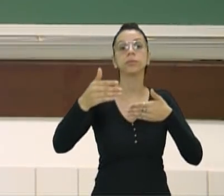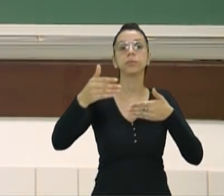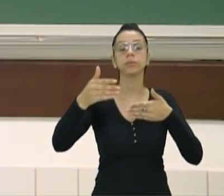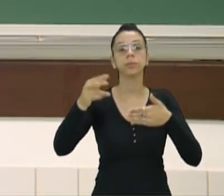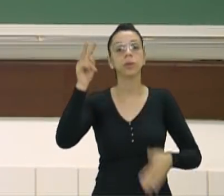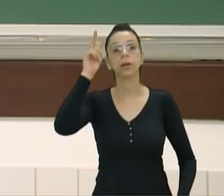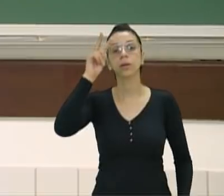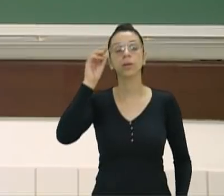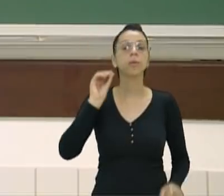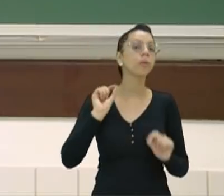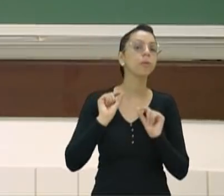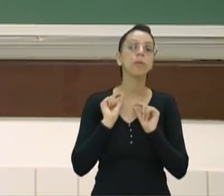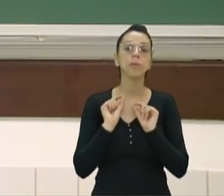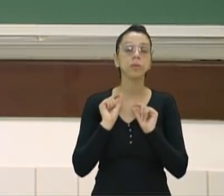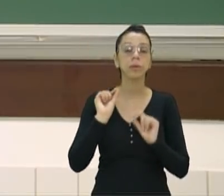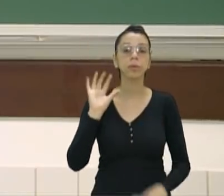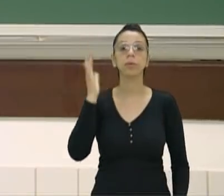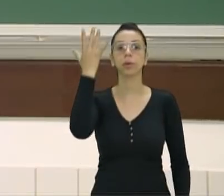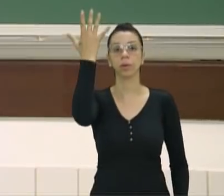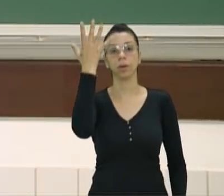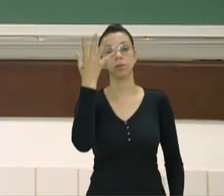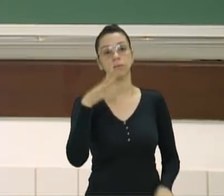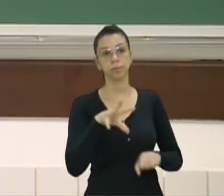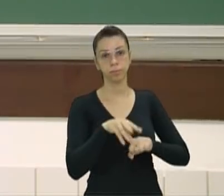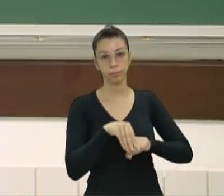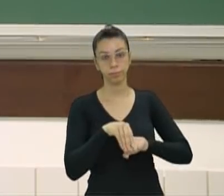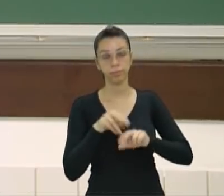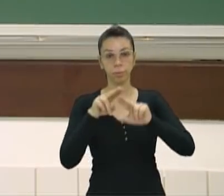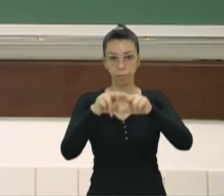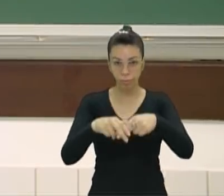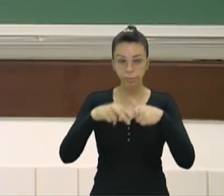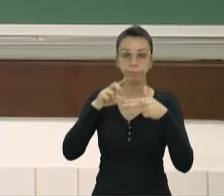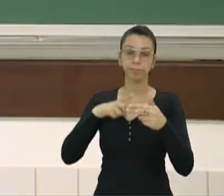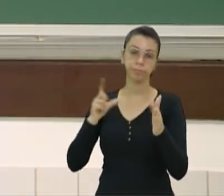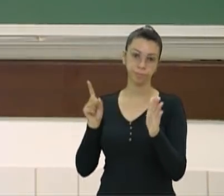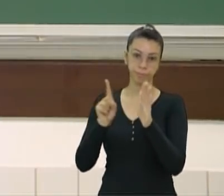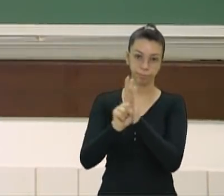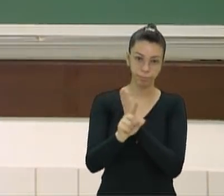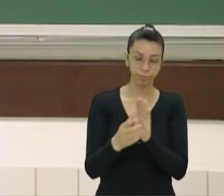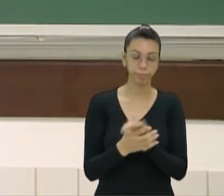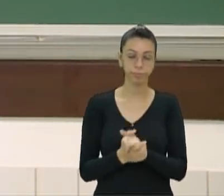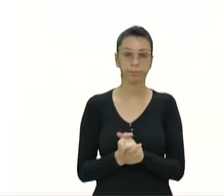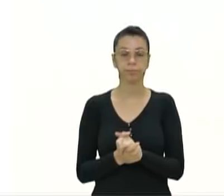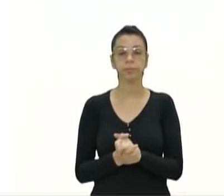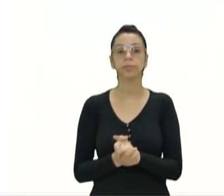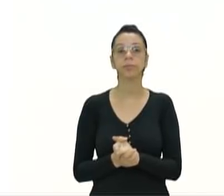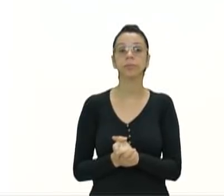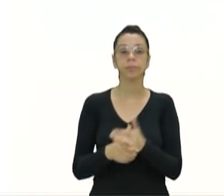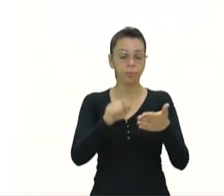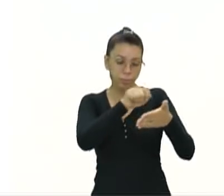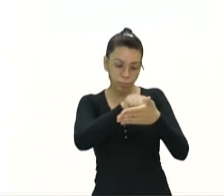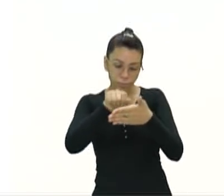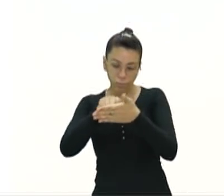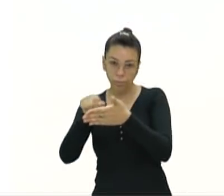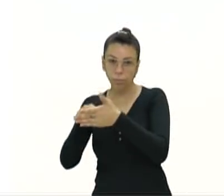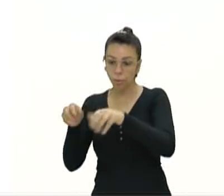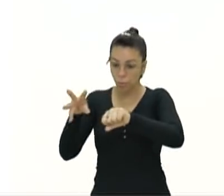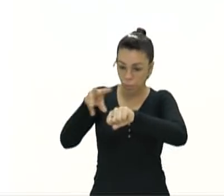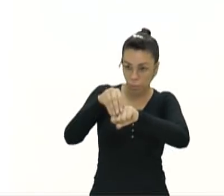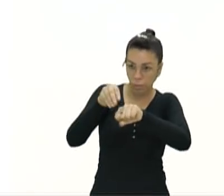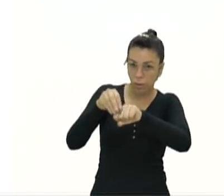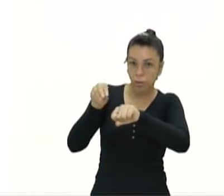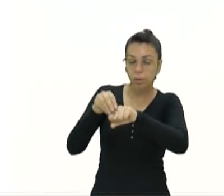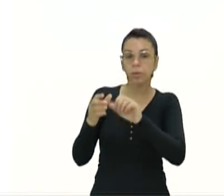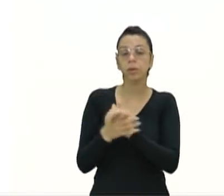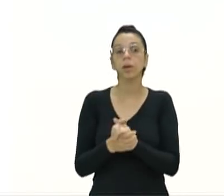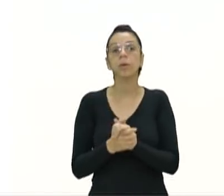determinaram como acontece o nosso conhecimento. Então por isso vem uma questão aqui. Descreva o conhecimento levando em consideração a diferença